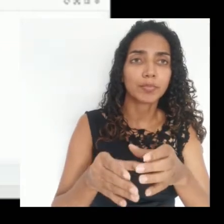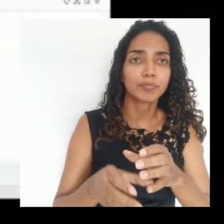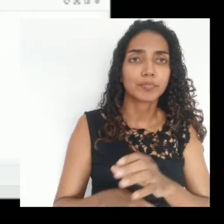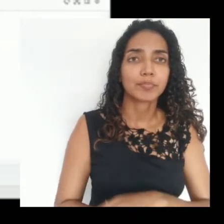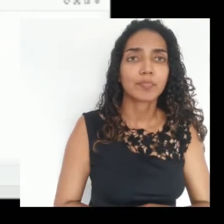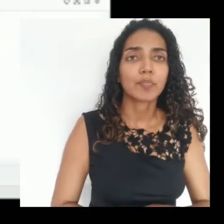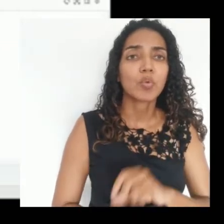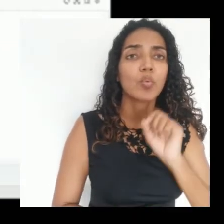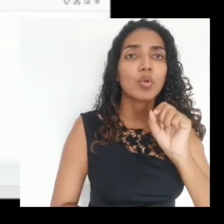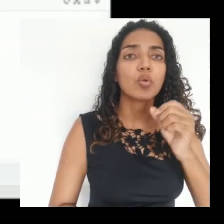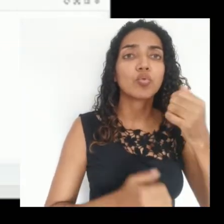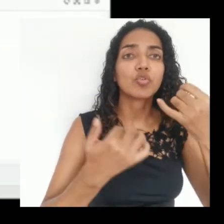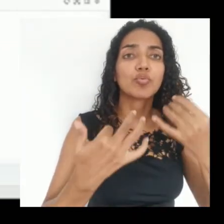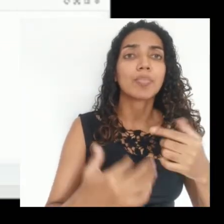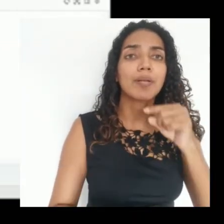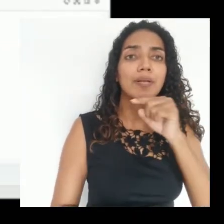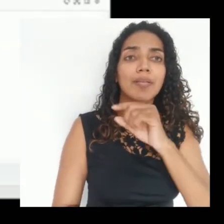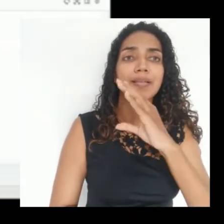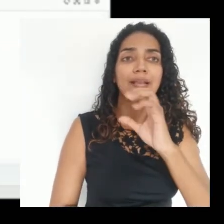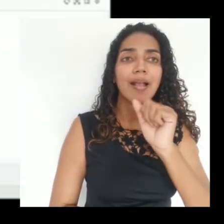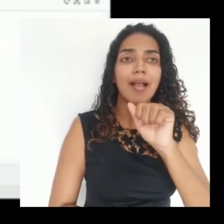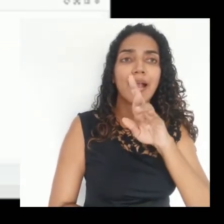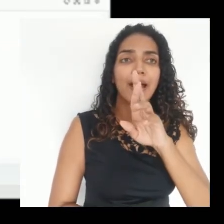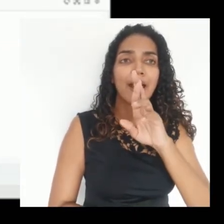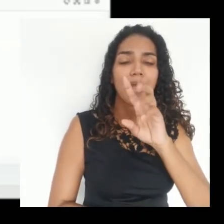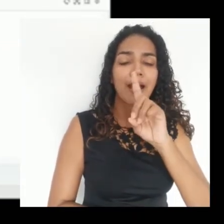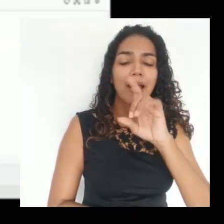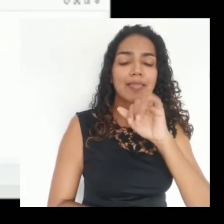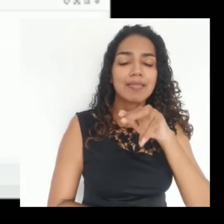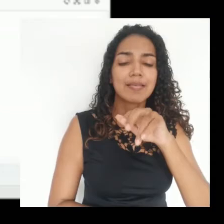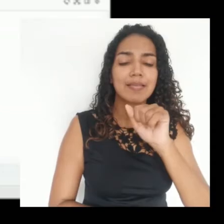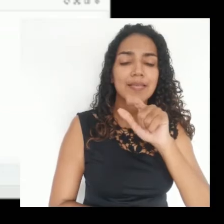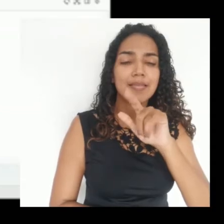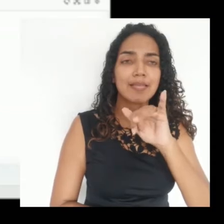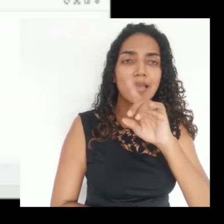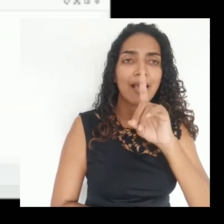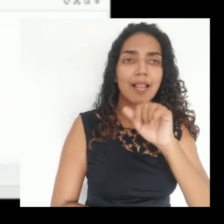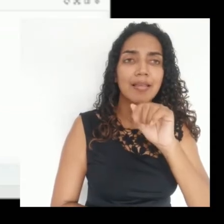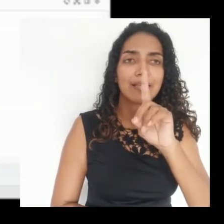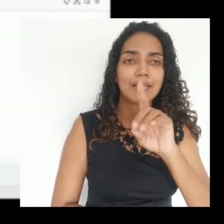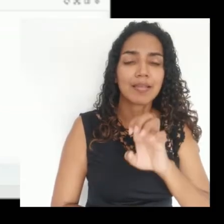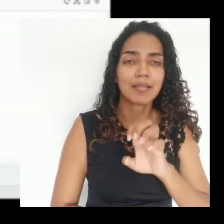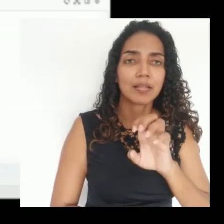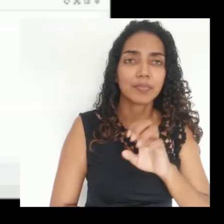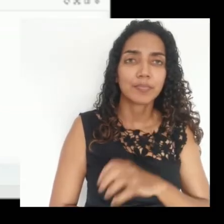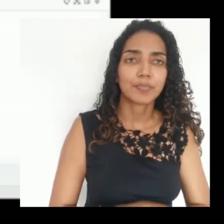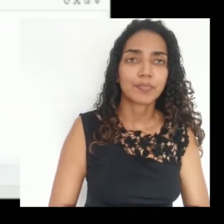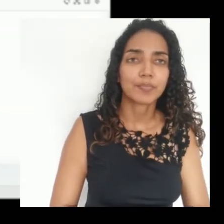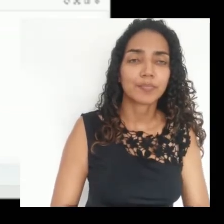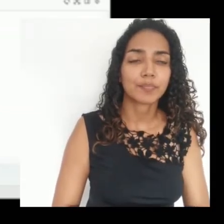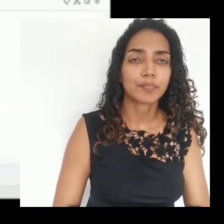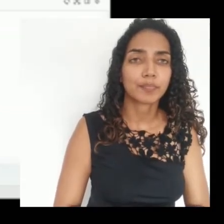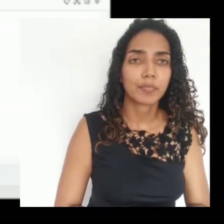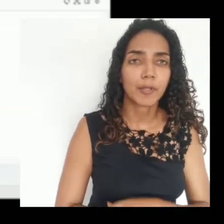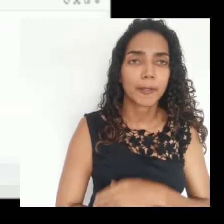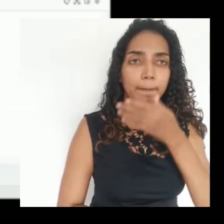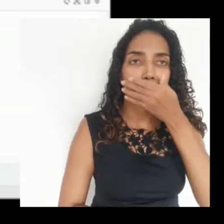está aqui? Eu estou dizendo que, teria aqui o texto do matriculados.